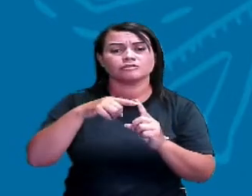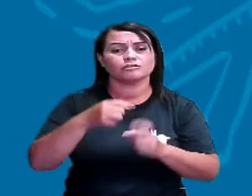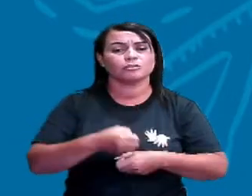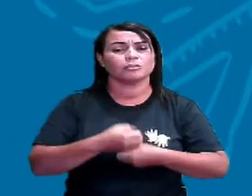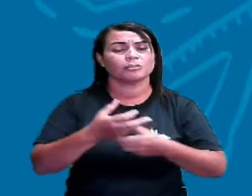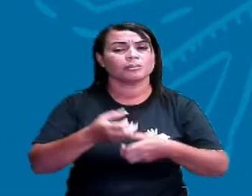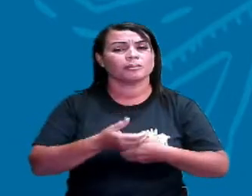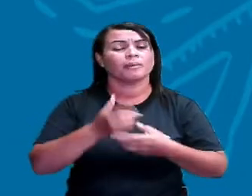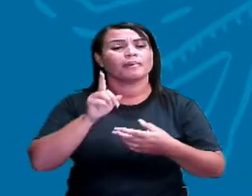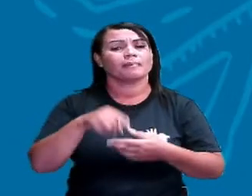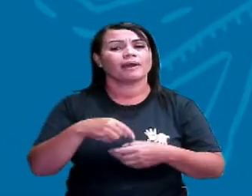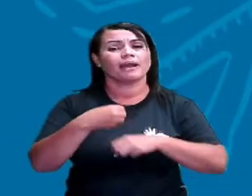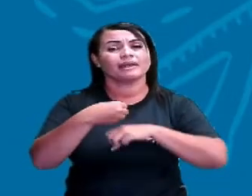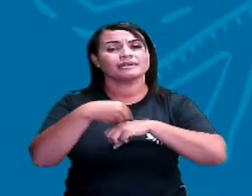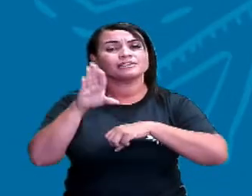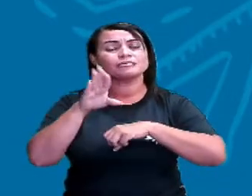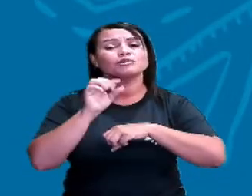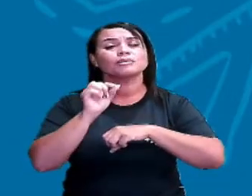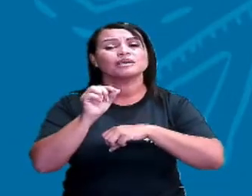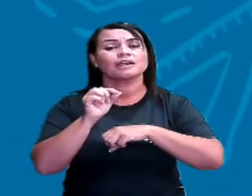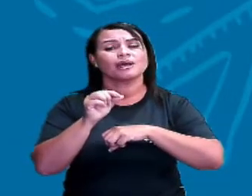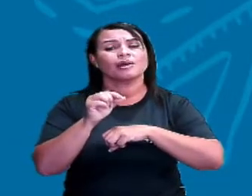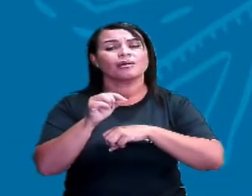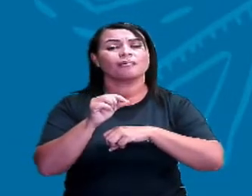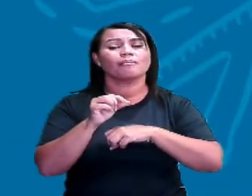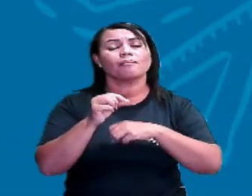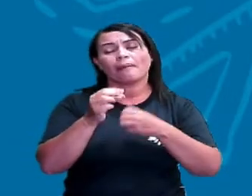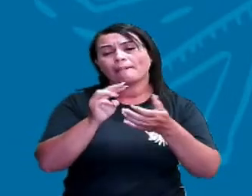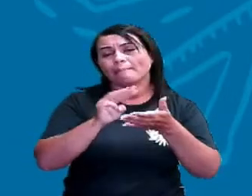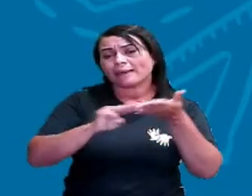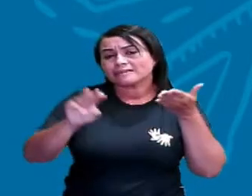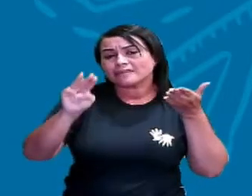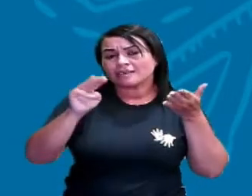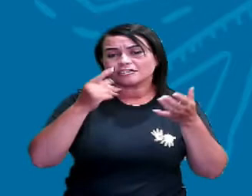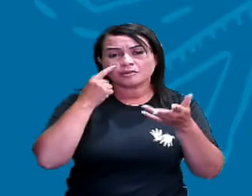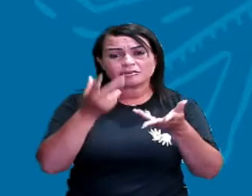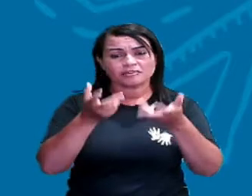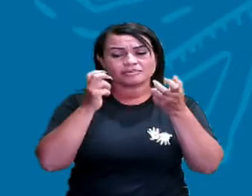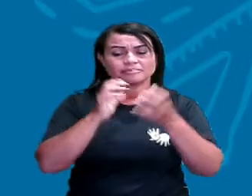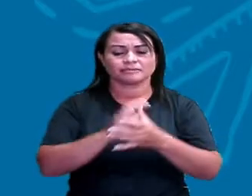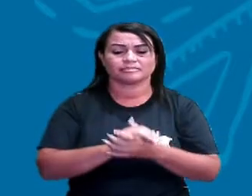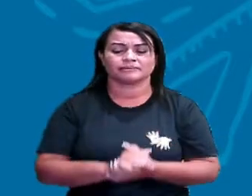é transmitir uma mensagem. Então, ó, observa aqui nesse poema.